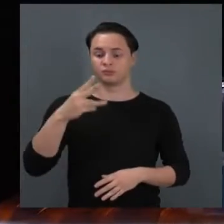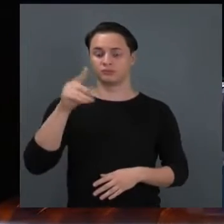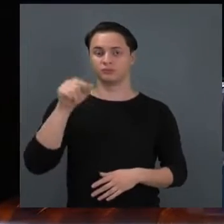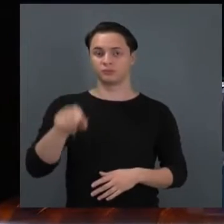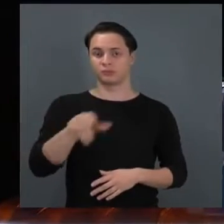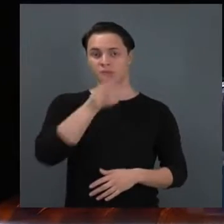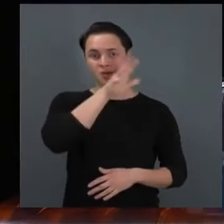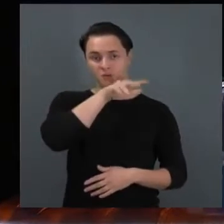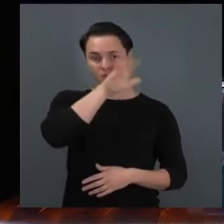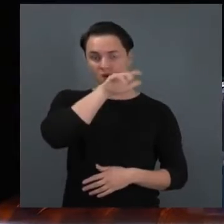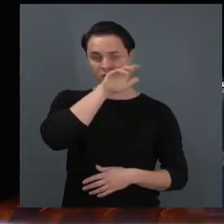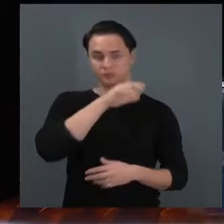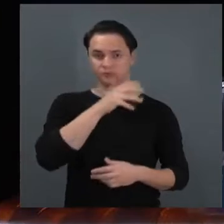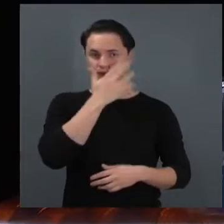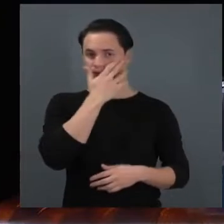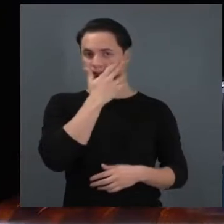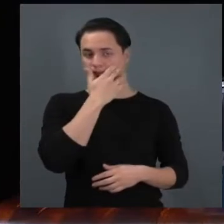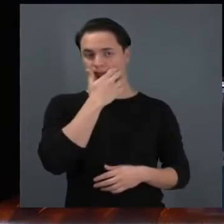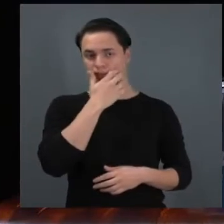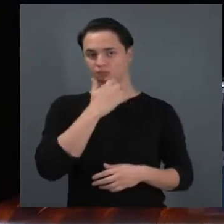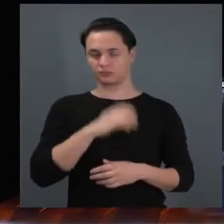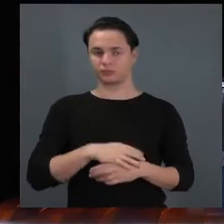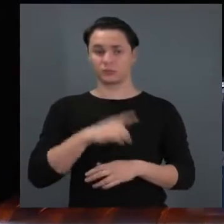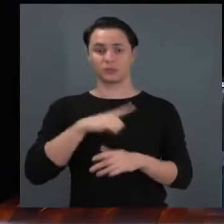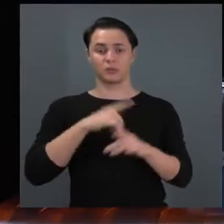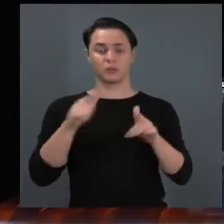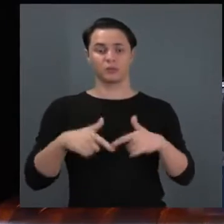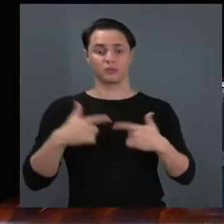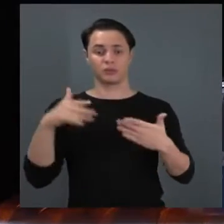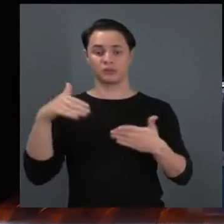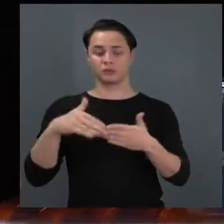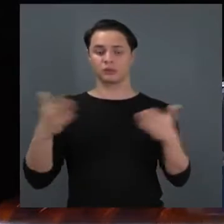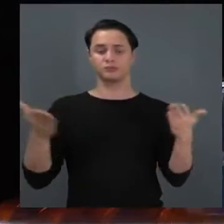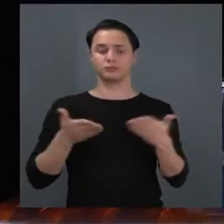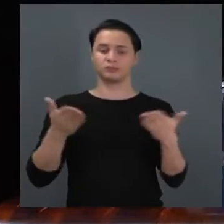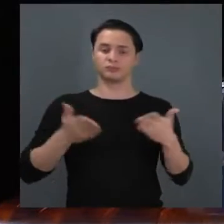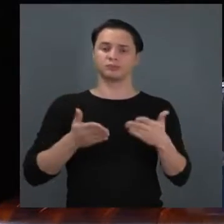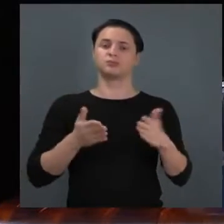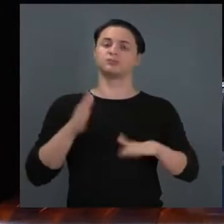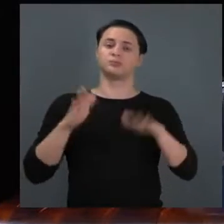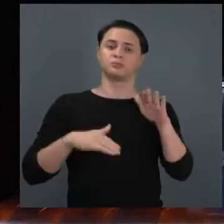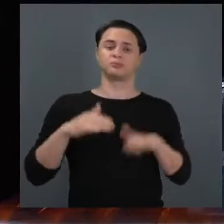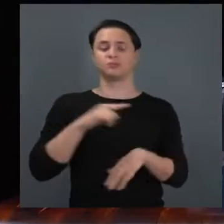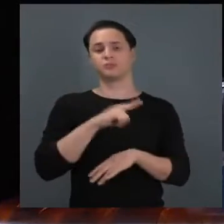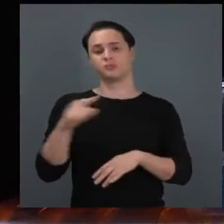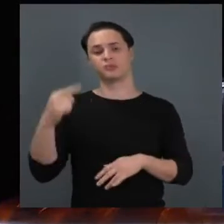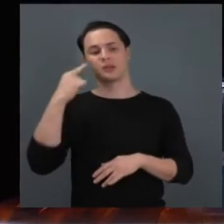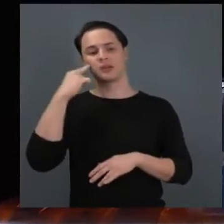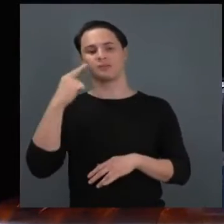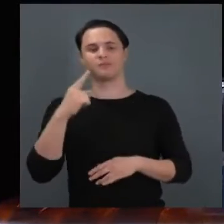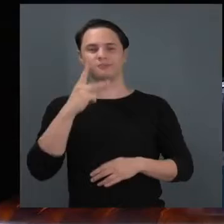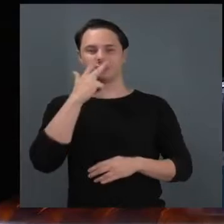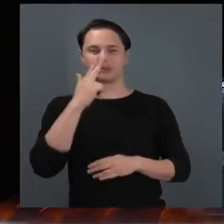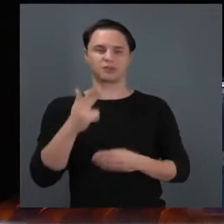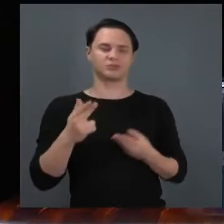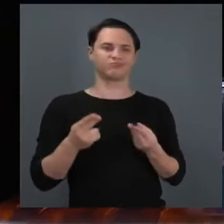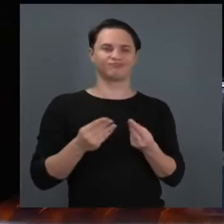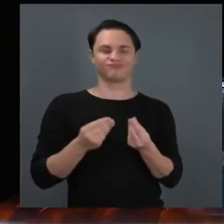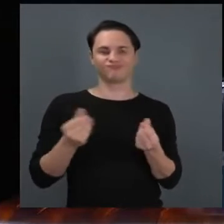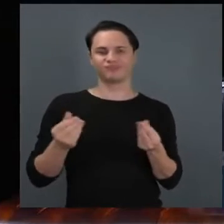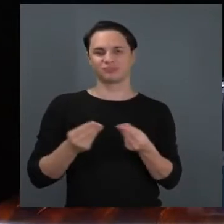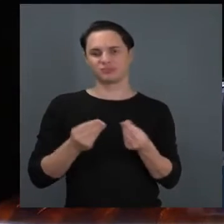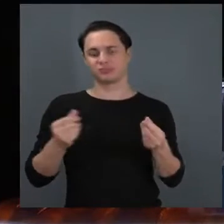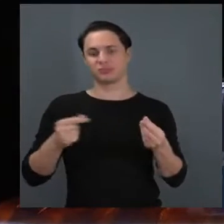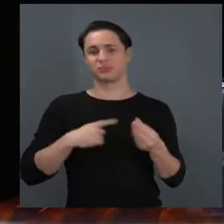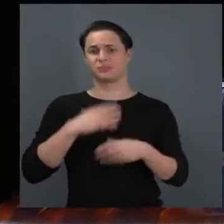animais. Medidas tomadas até o momento podem ser para muitos paliativas, mas nesse momento um cobertor eles estão pedindo,